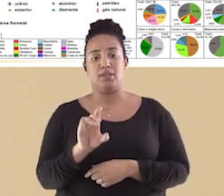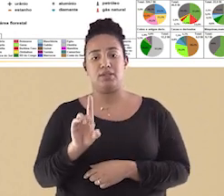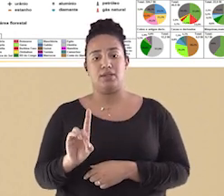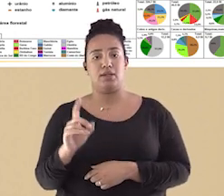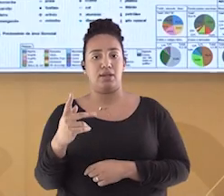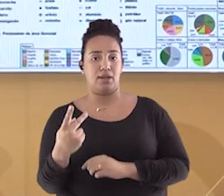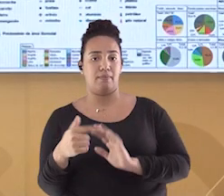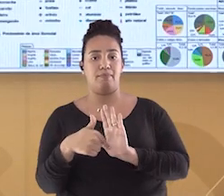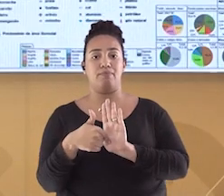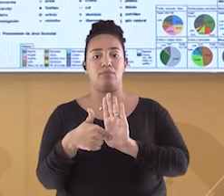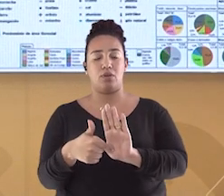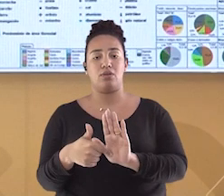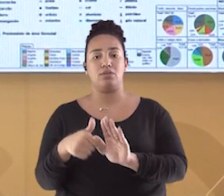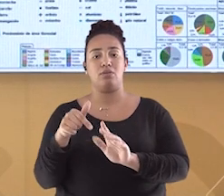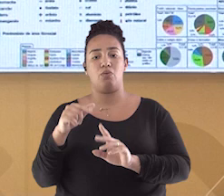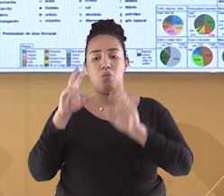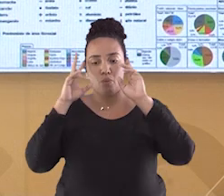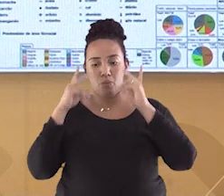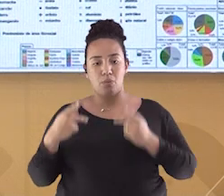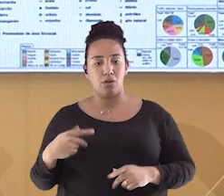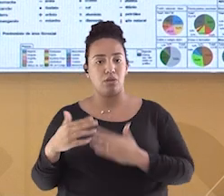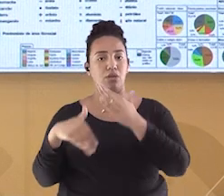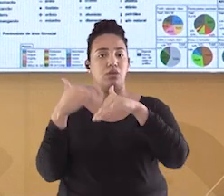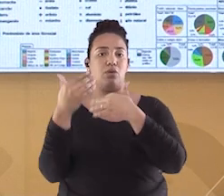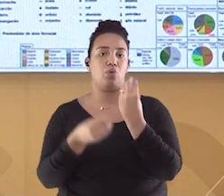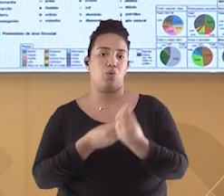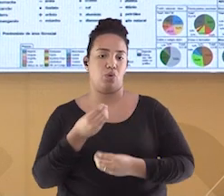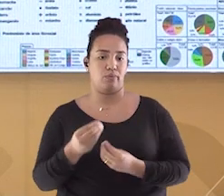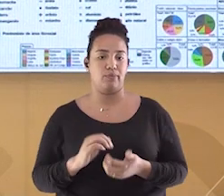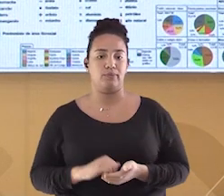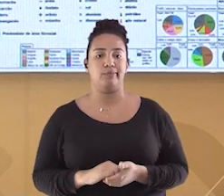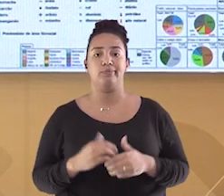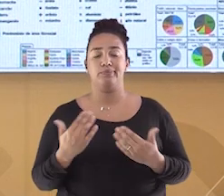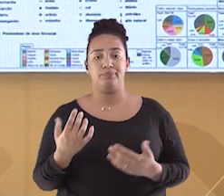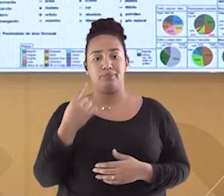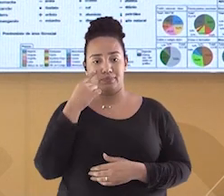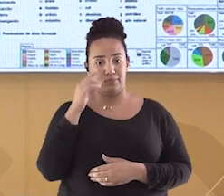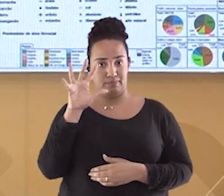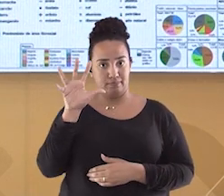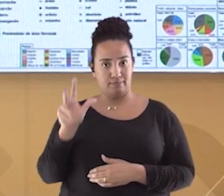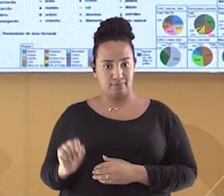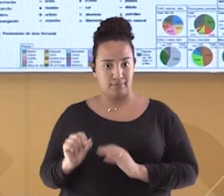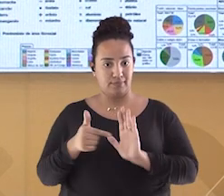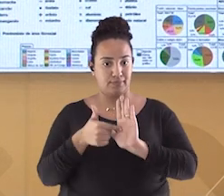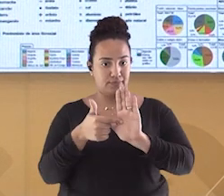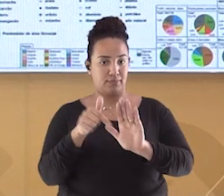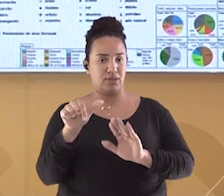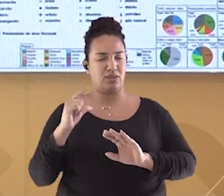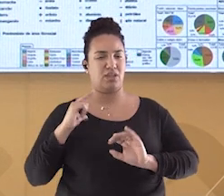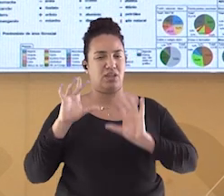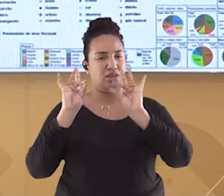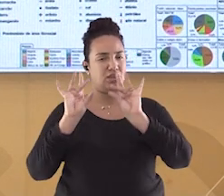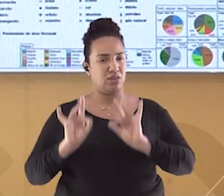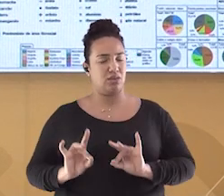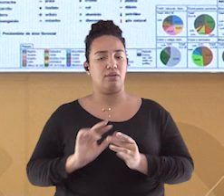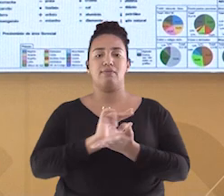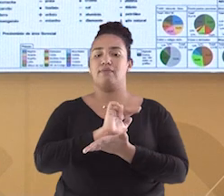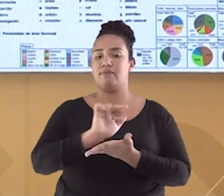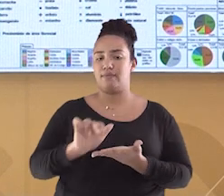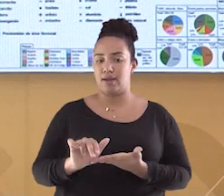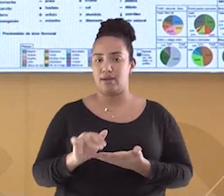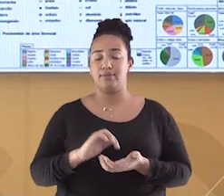Humano. Esse mapa aqui da tela, ele é bem completo e traz muitos detalhes. Ele